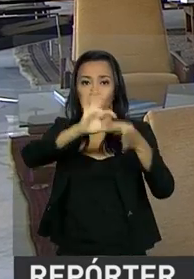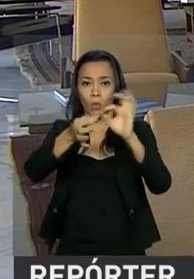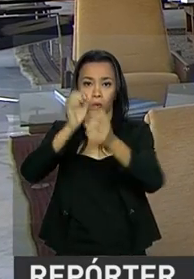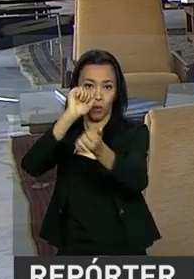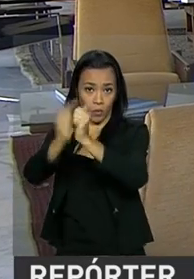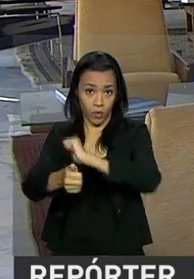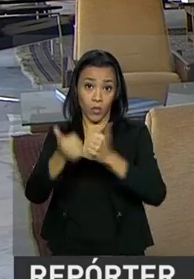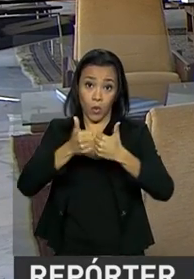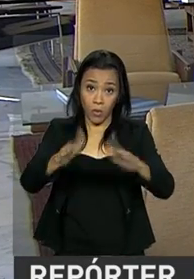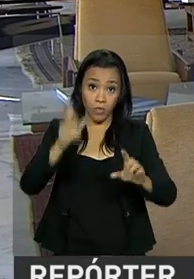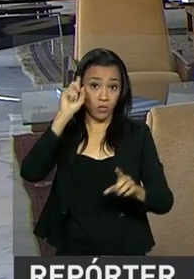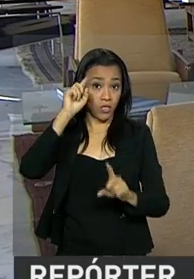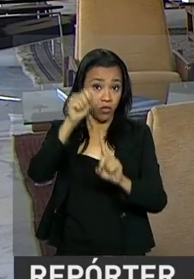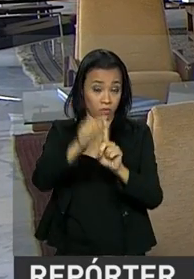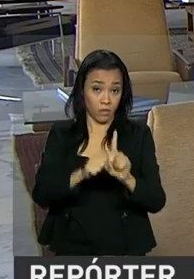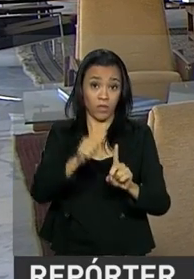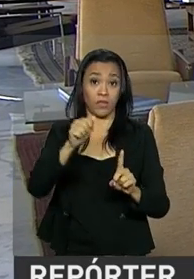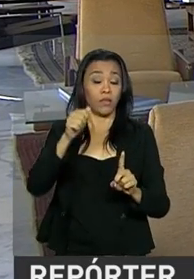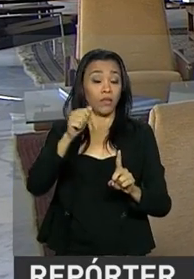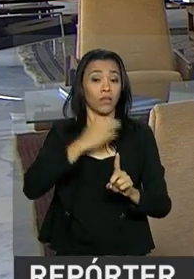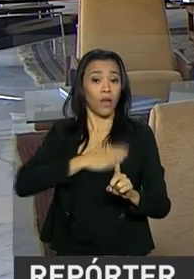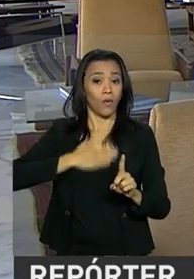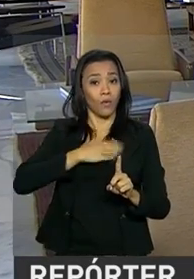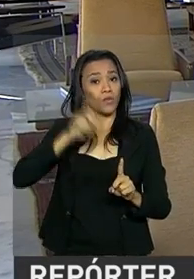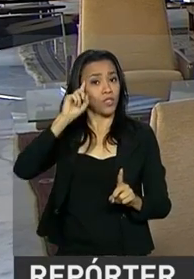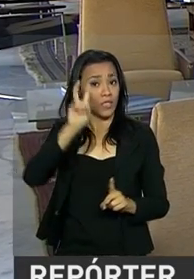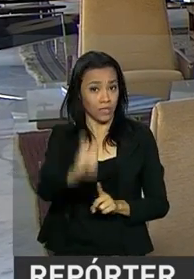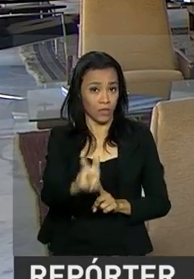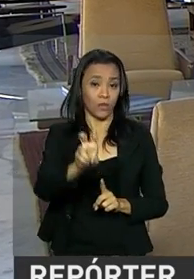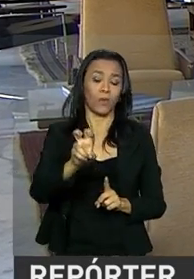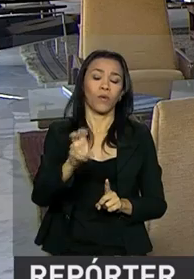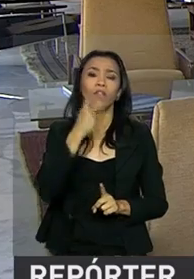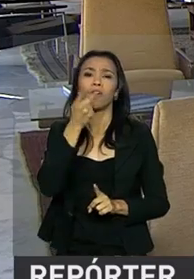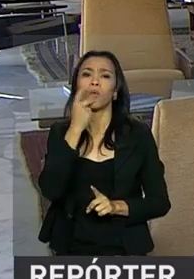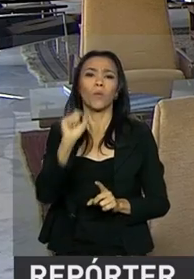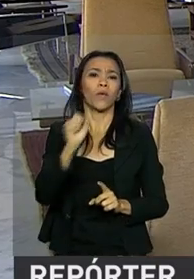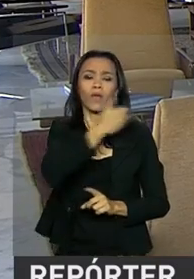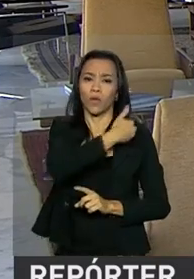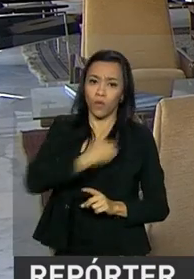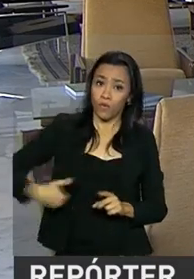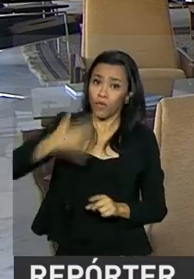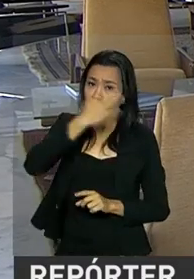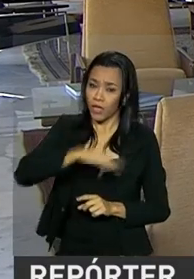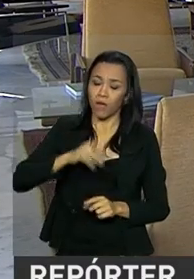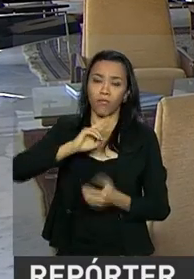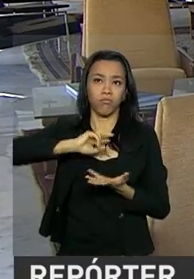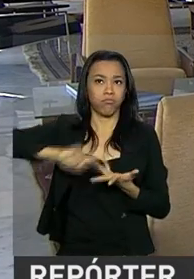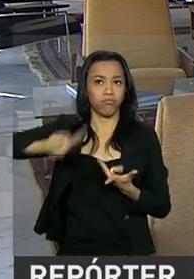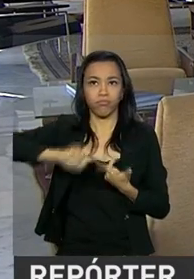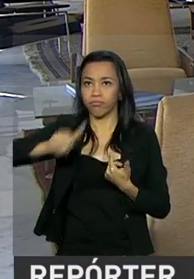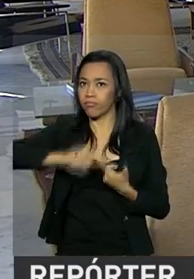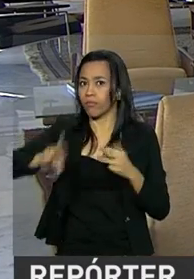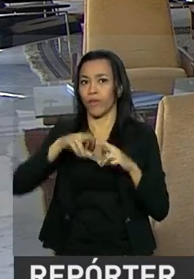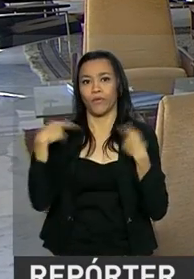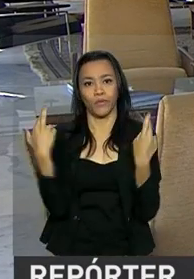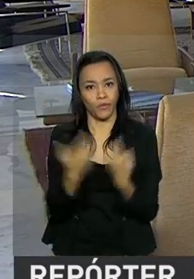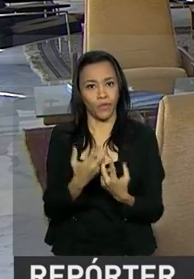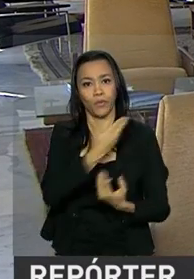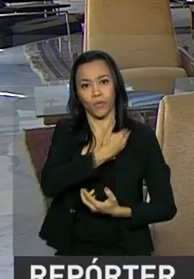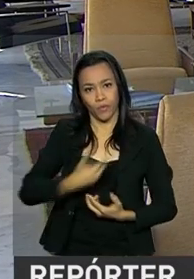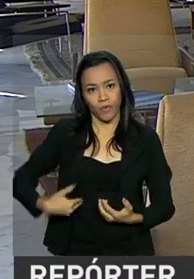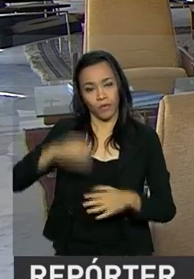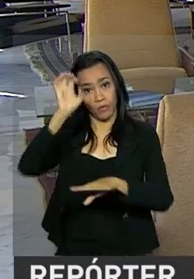dia 5 de agosto no Rio de Janeiro em vídeo ele disse que o governo federal tem feito sucessivas reuniões com os governos estadual e